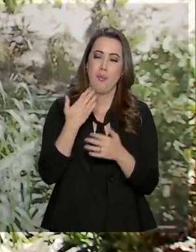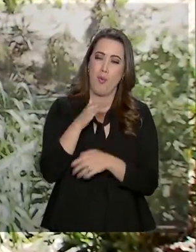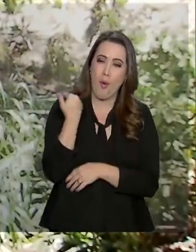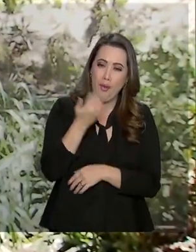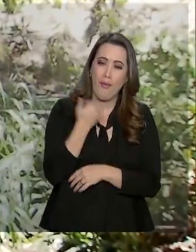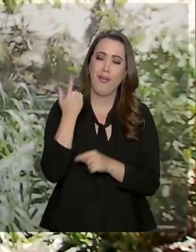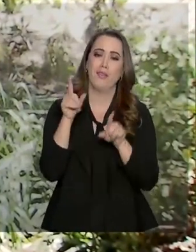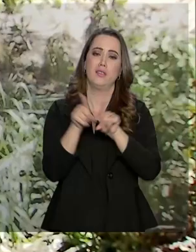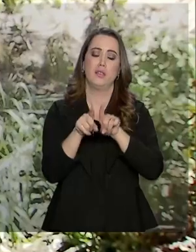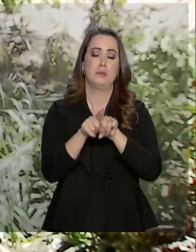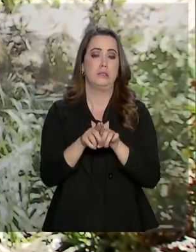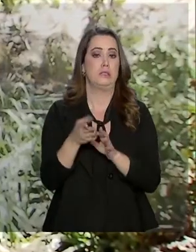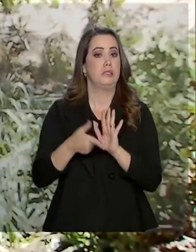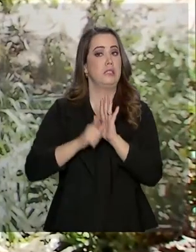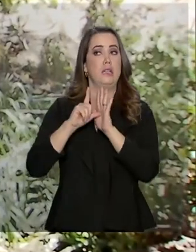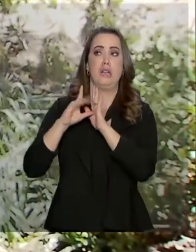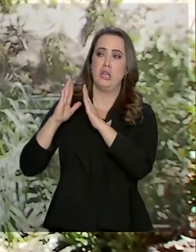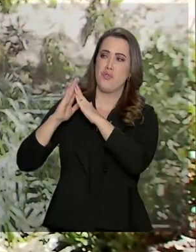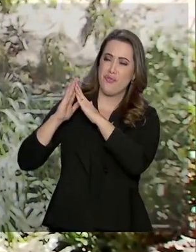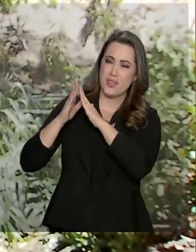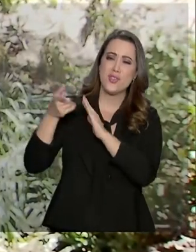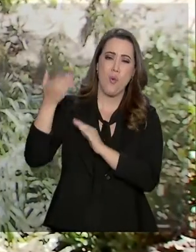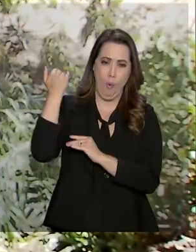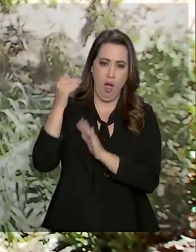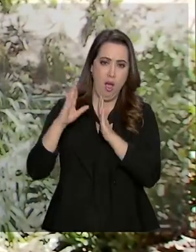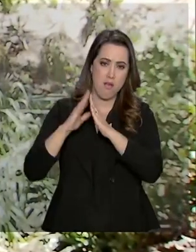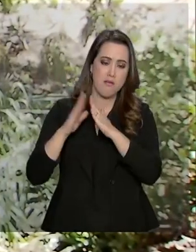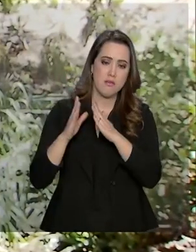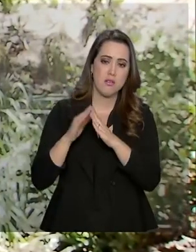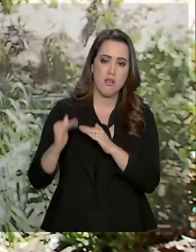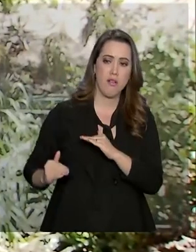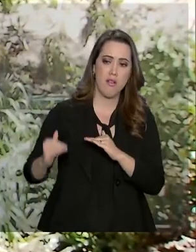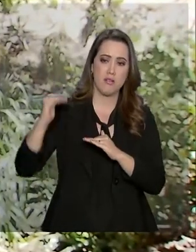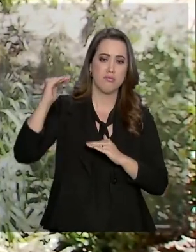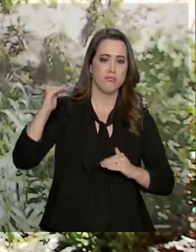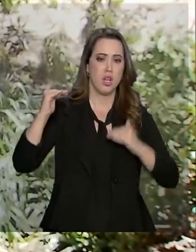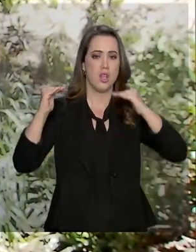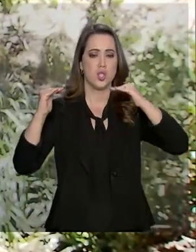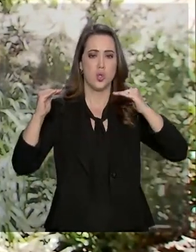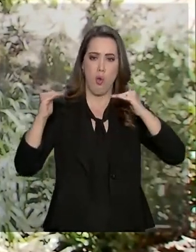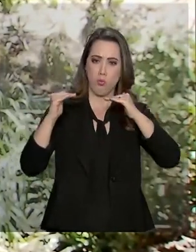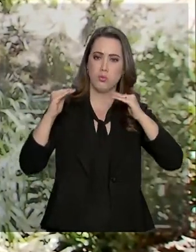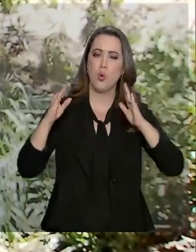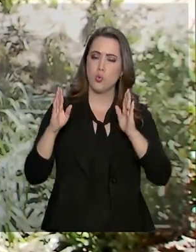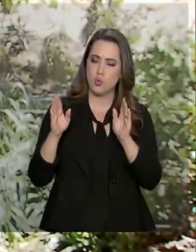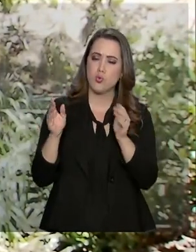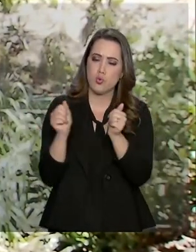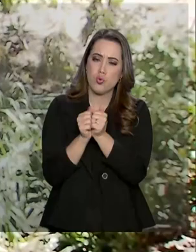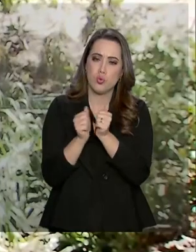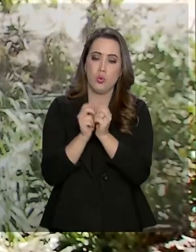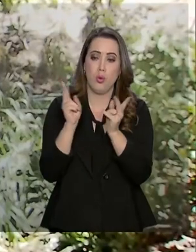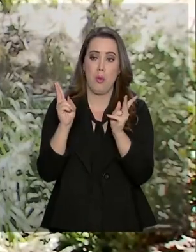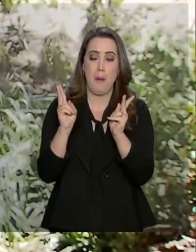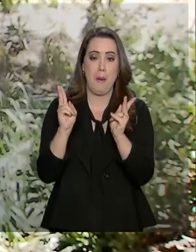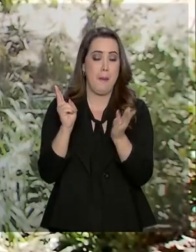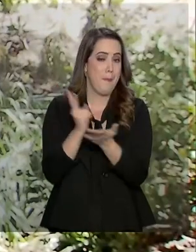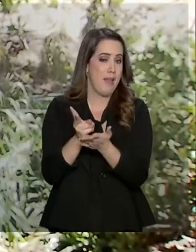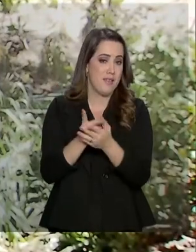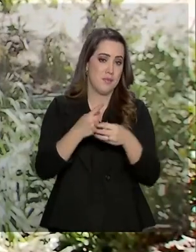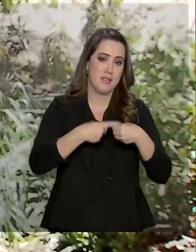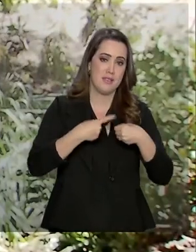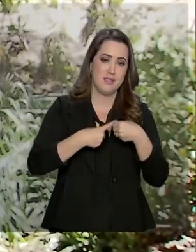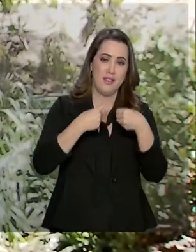eles, vizinhos de quando antes de eu casar também, que a gente cresceu junto na mesma vila e também